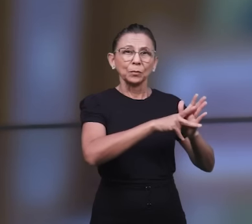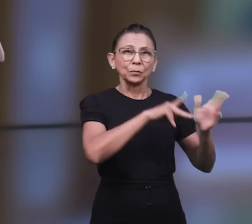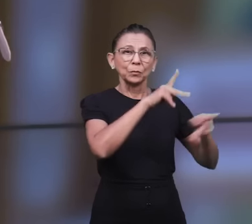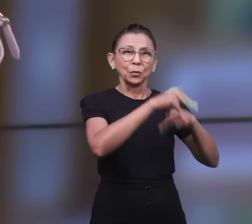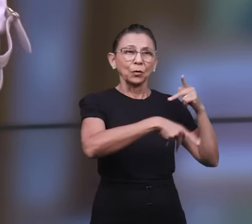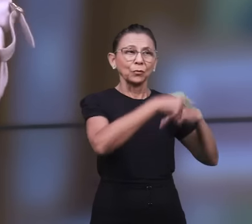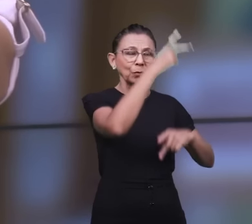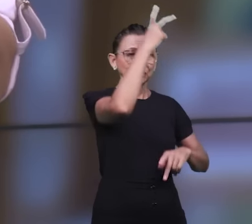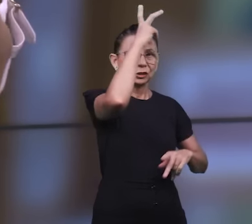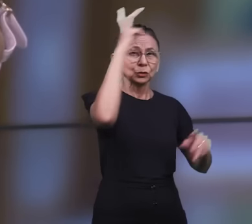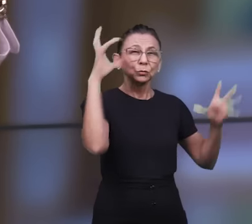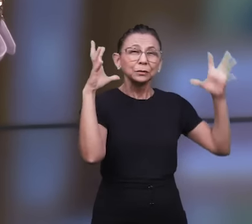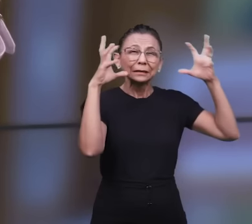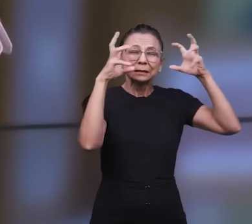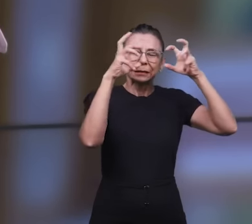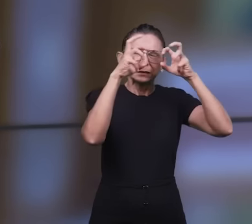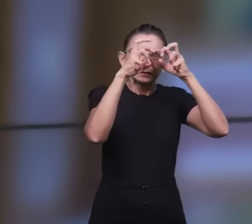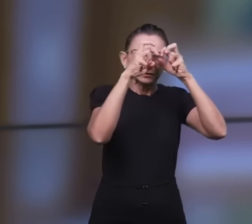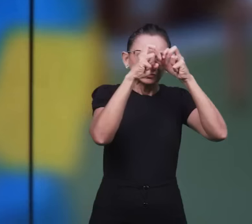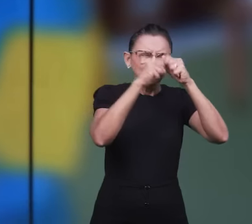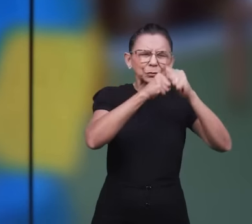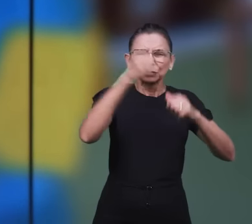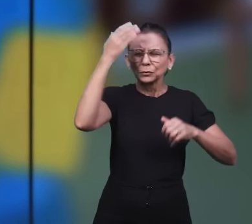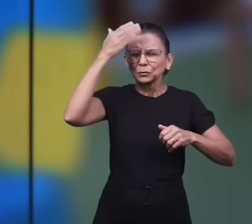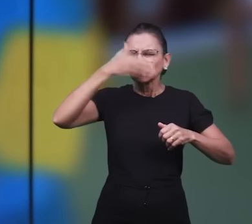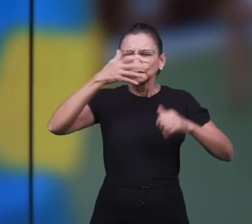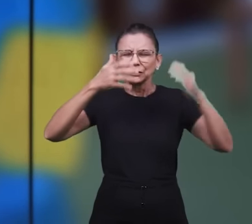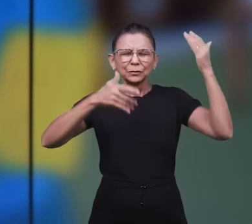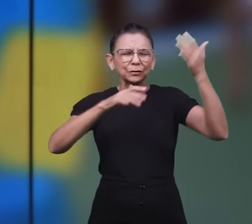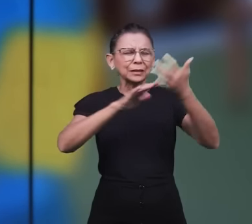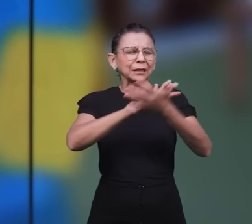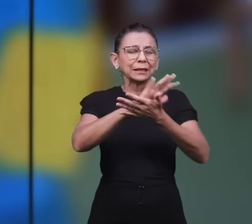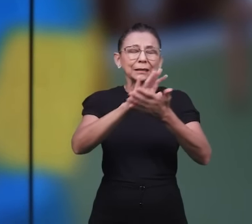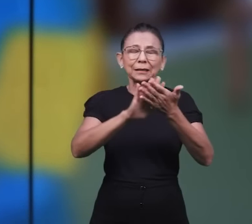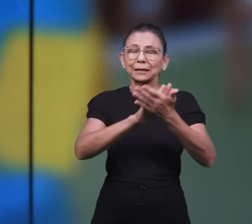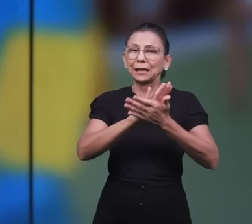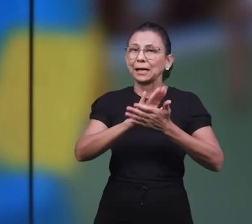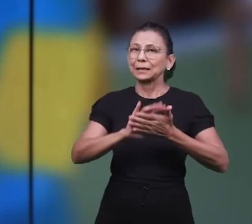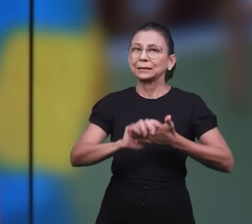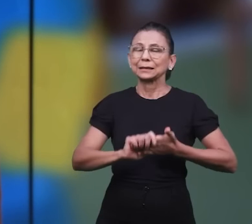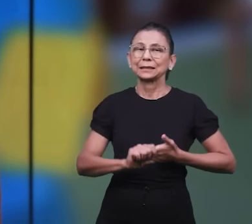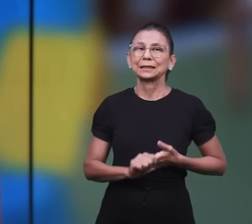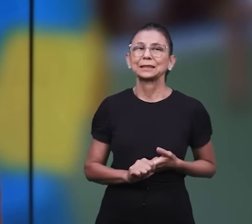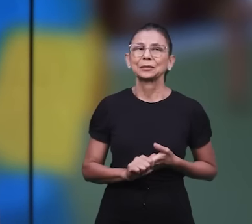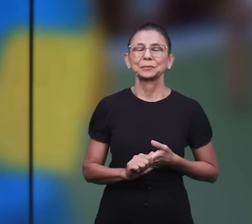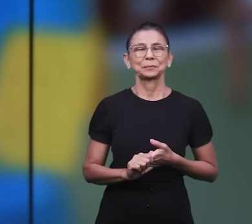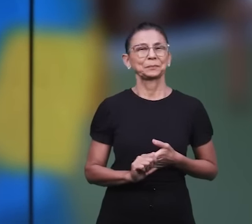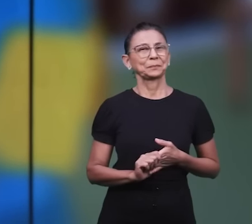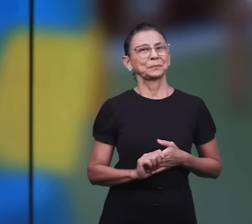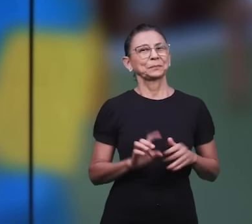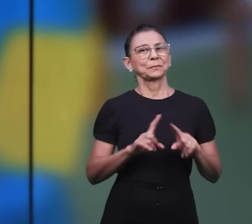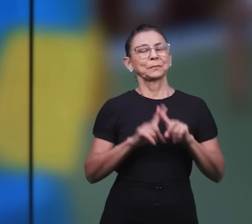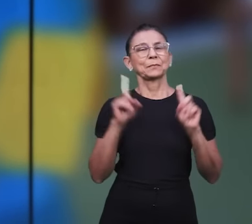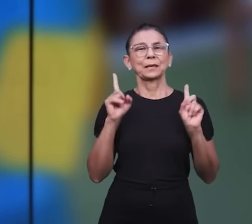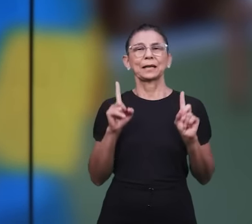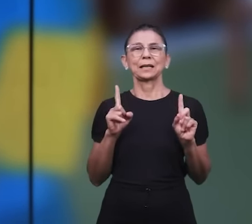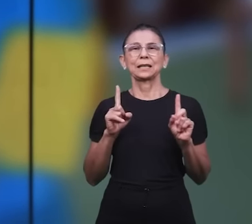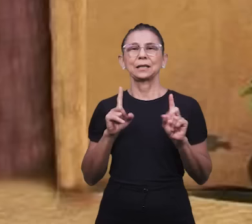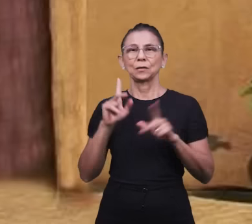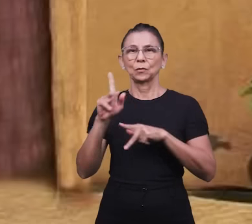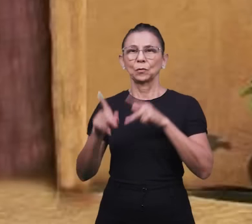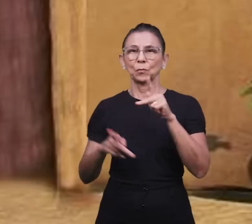do Egito e ninguém vê nada mas em um lugar havia luz sabe onde